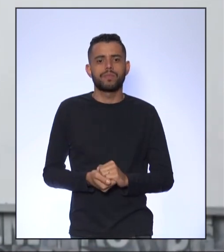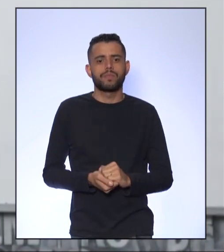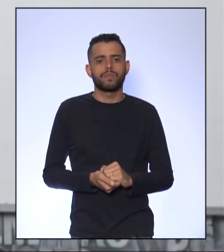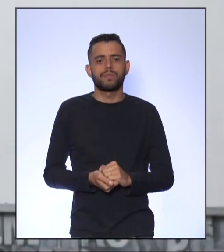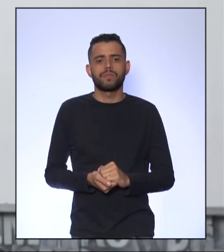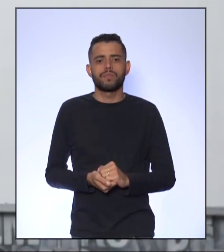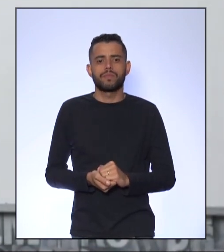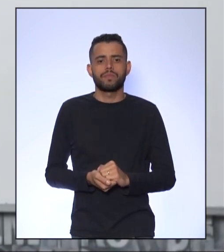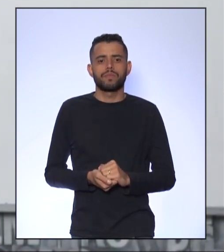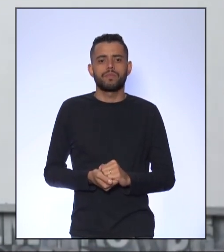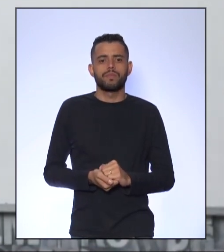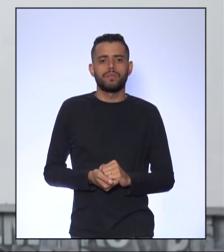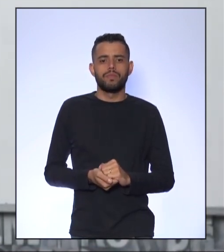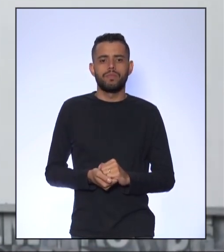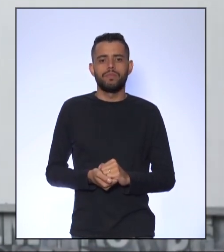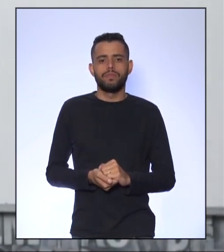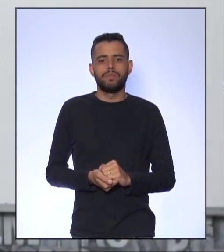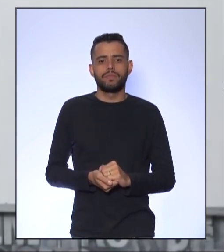algumas das